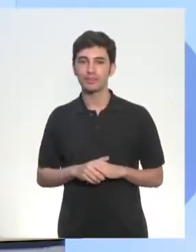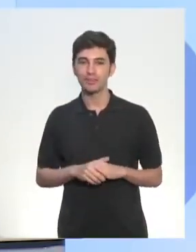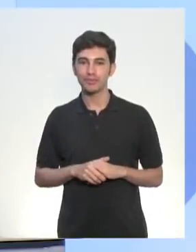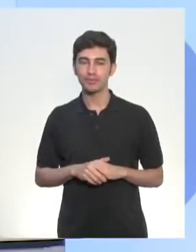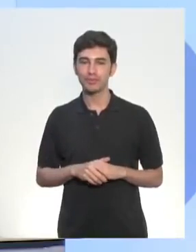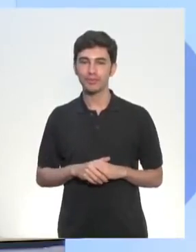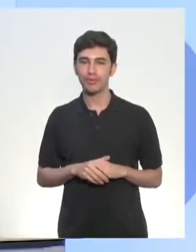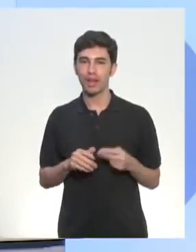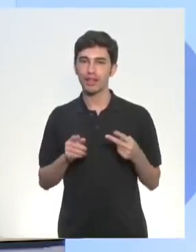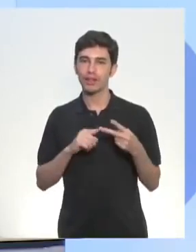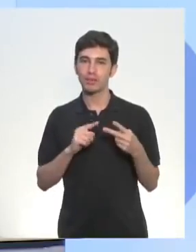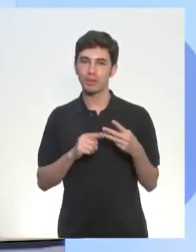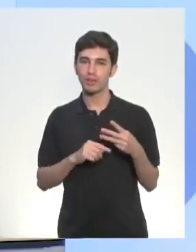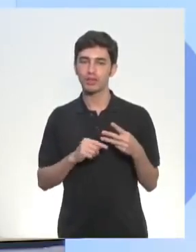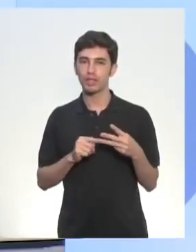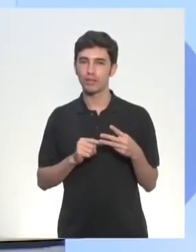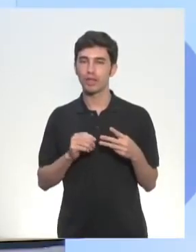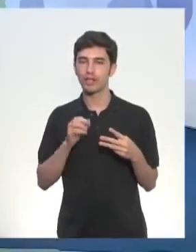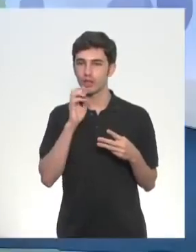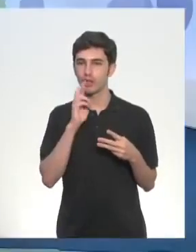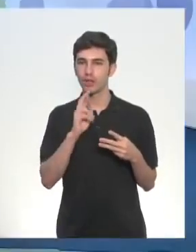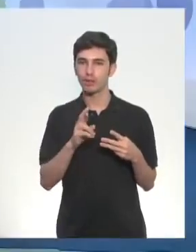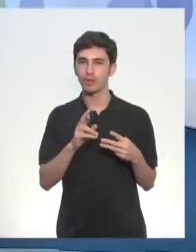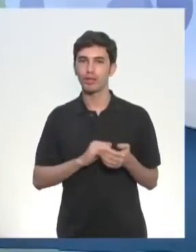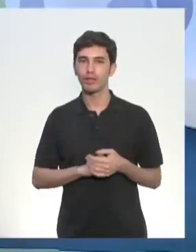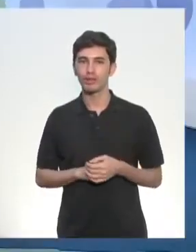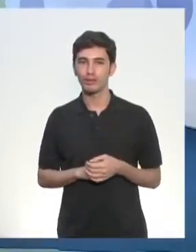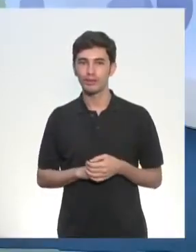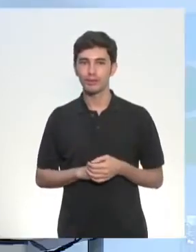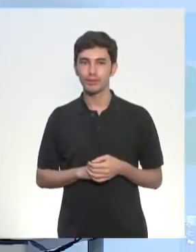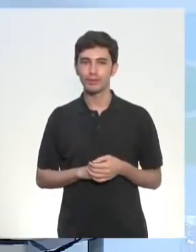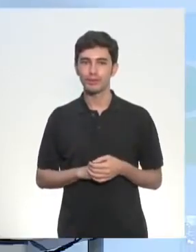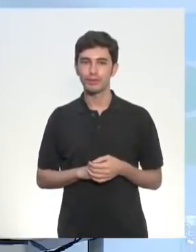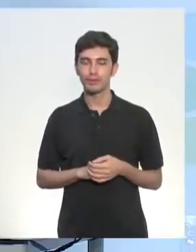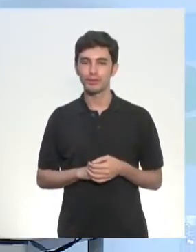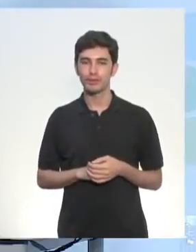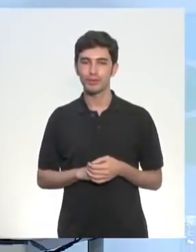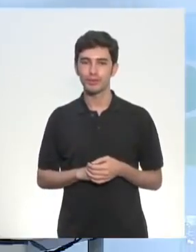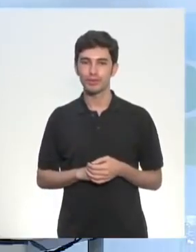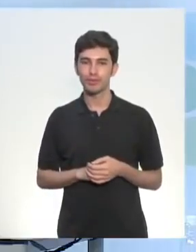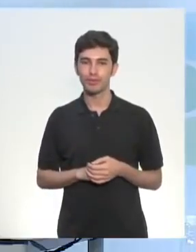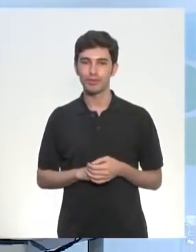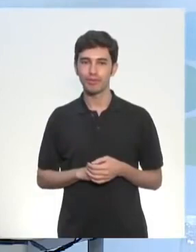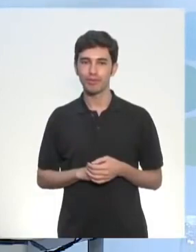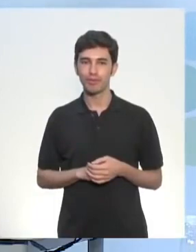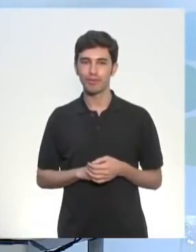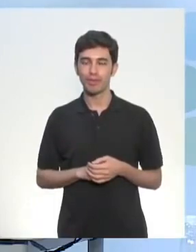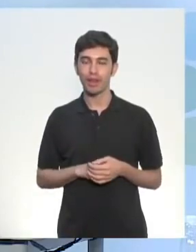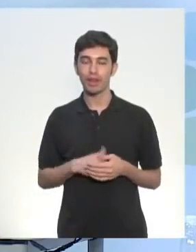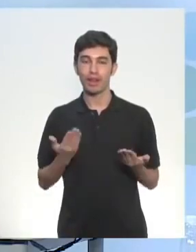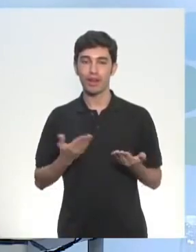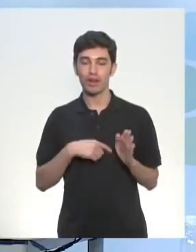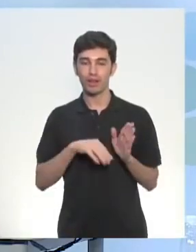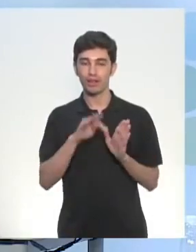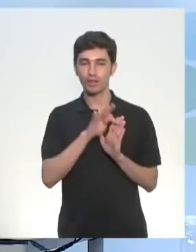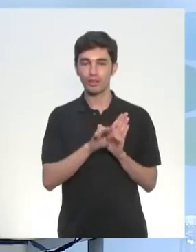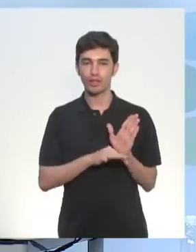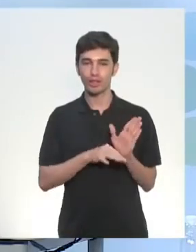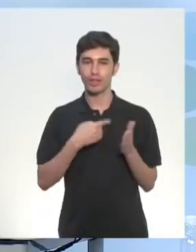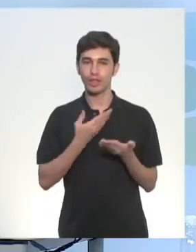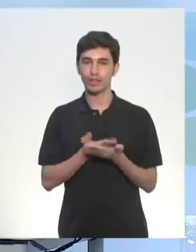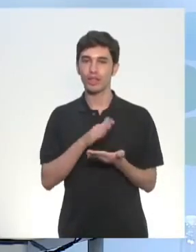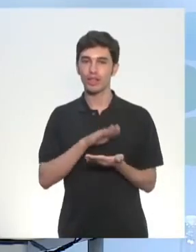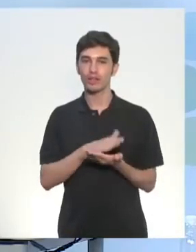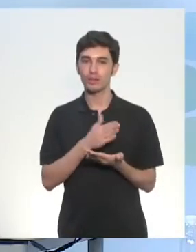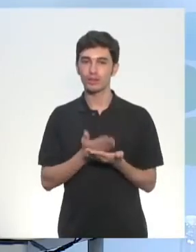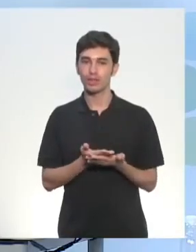Tesla, SpaceX e Electric Cars. Ok, muito bem. Bom, vamos lá ao texto. Olha só. A tradução do